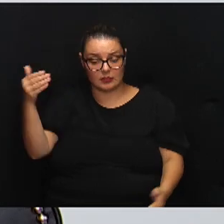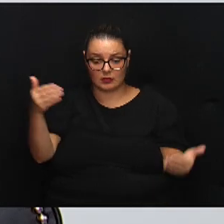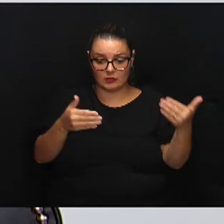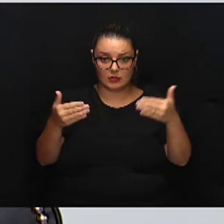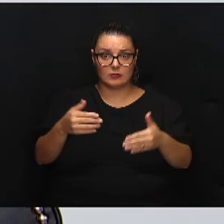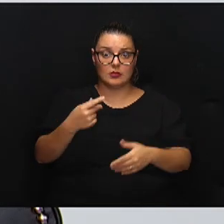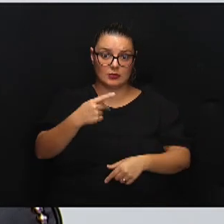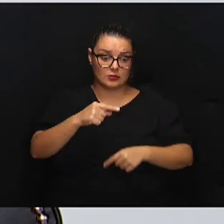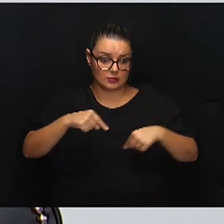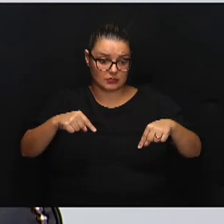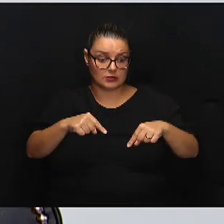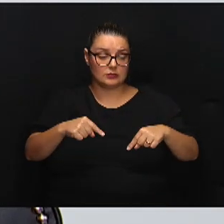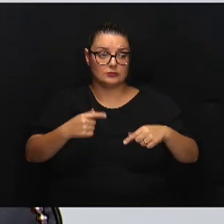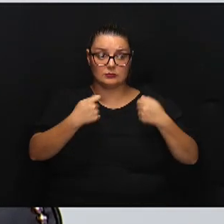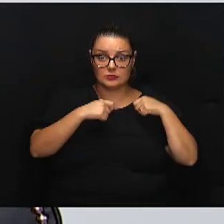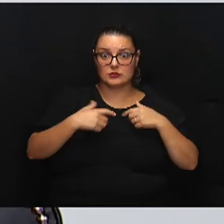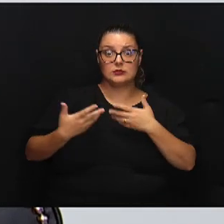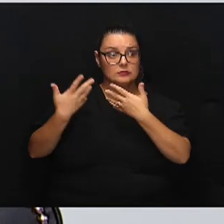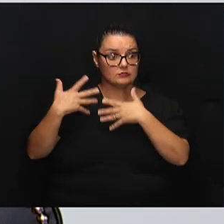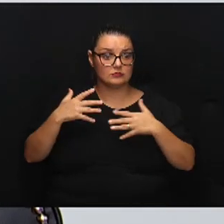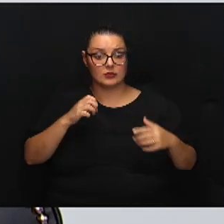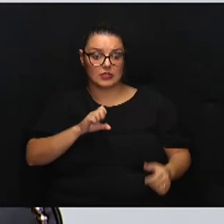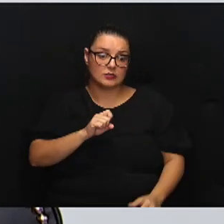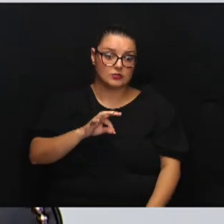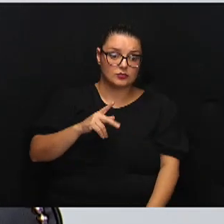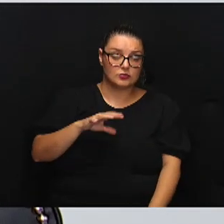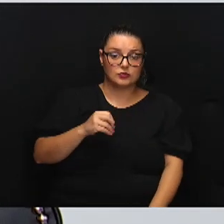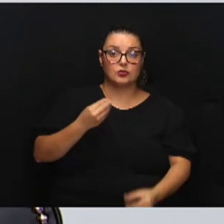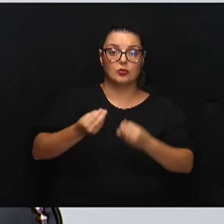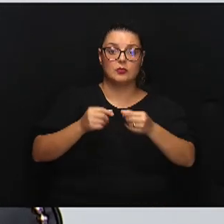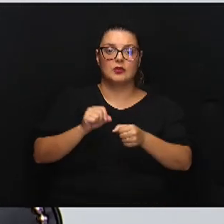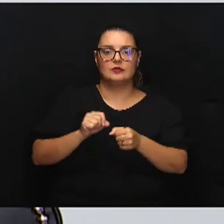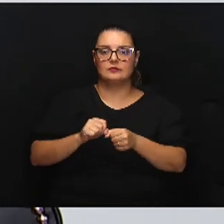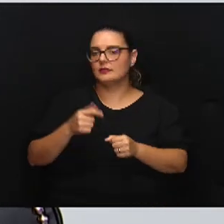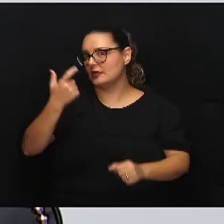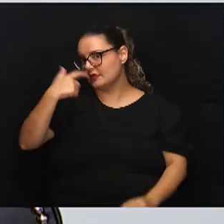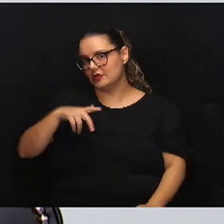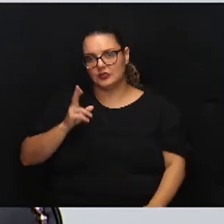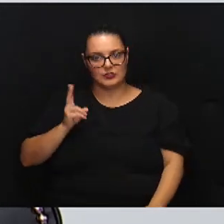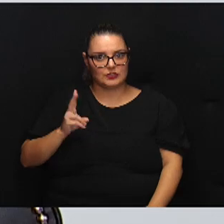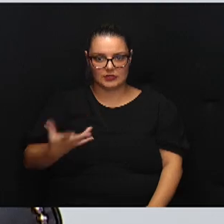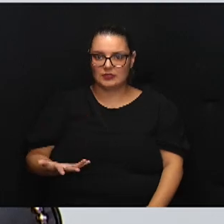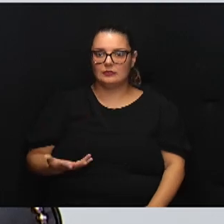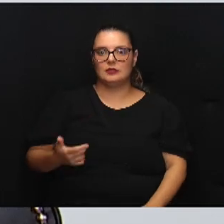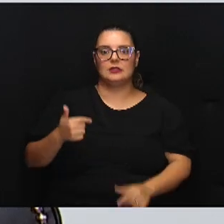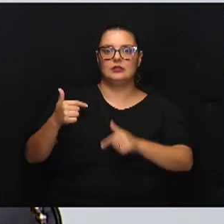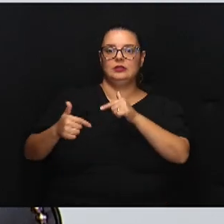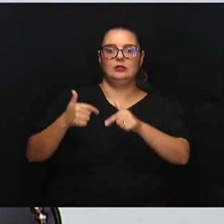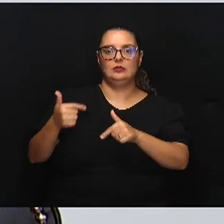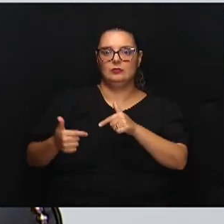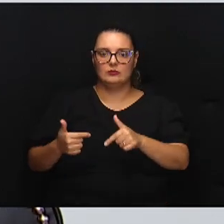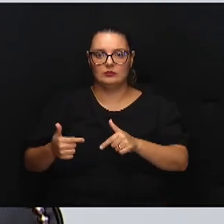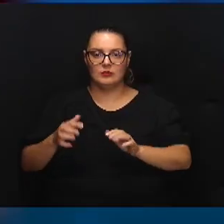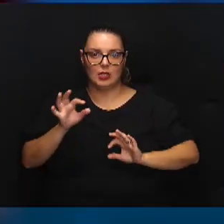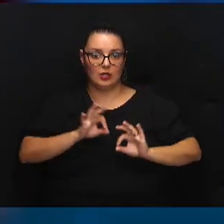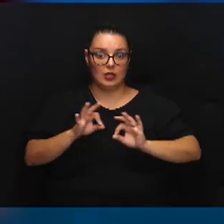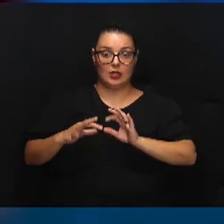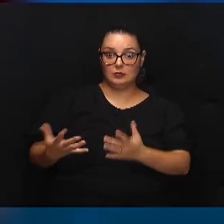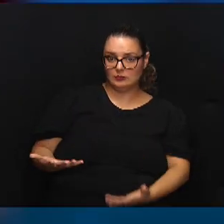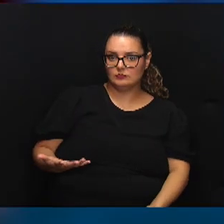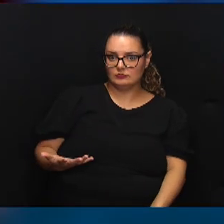o seu salão. Como você consegue fazer isso? Eu gosto de trabalhar sempre muito bem arrumada,